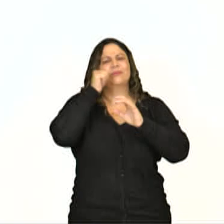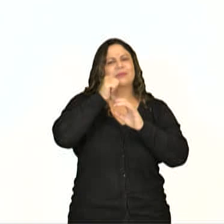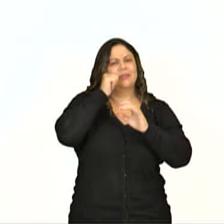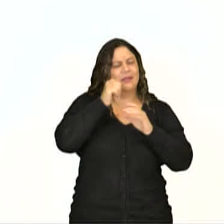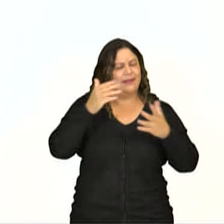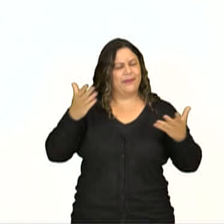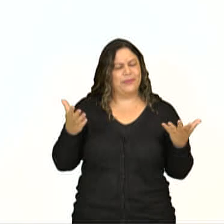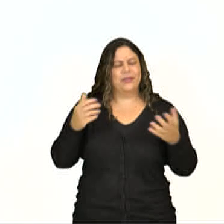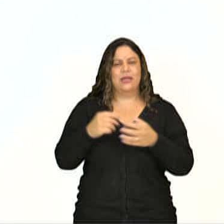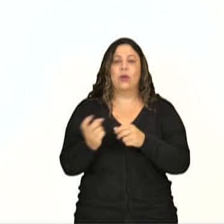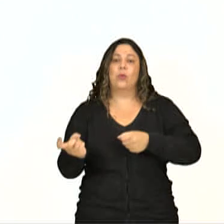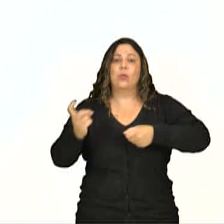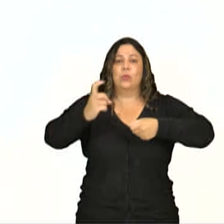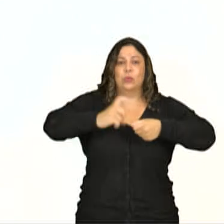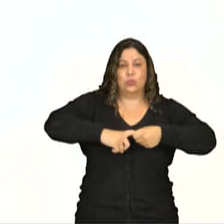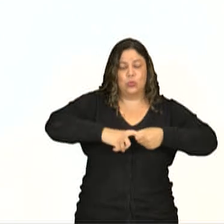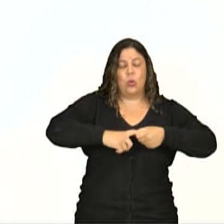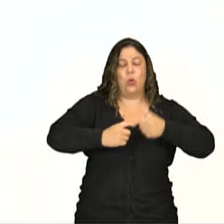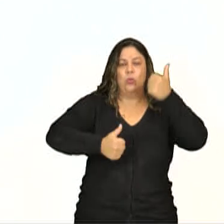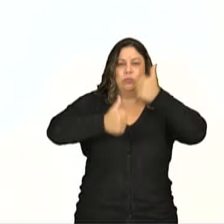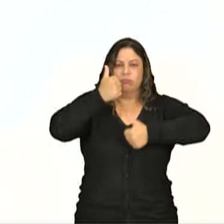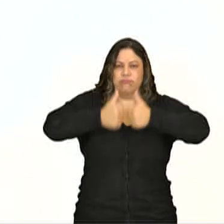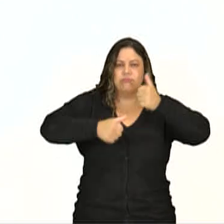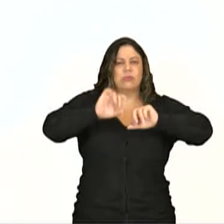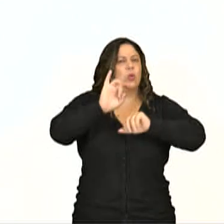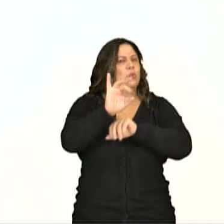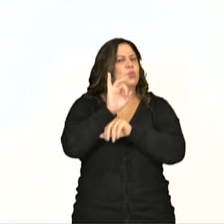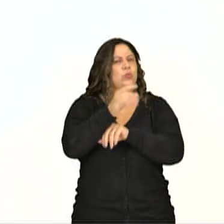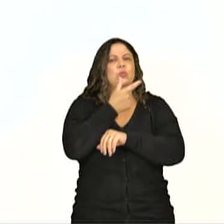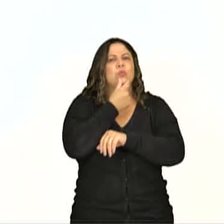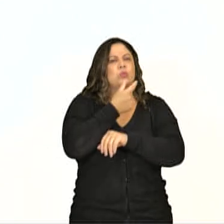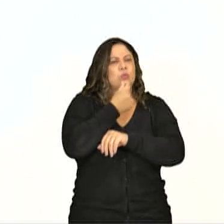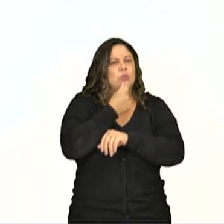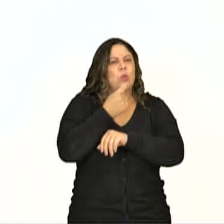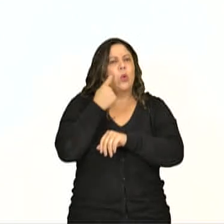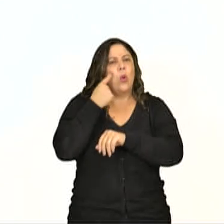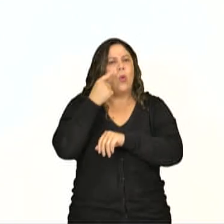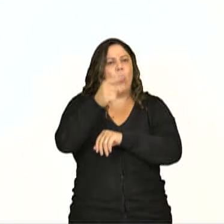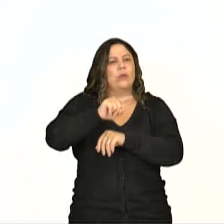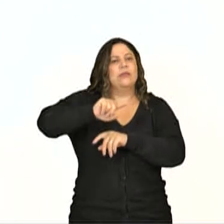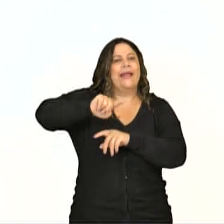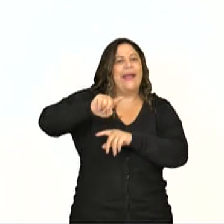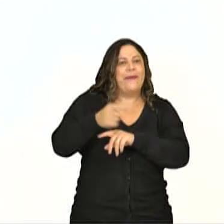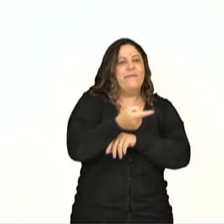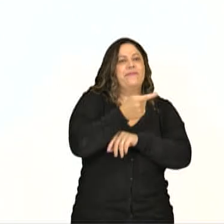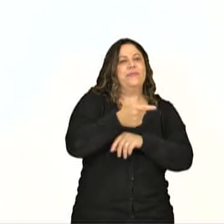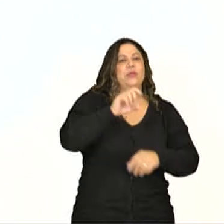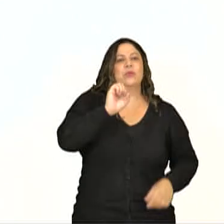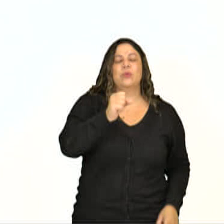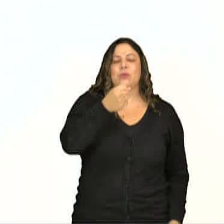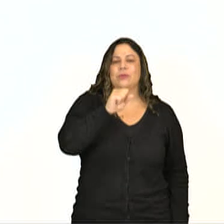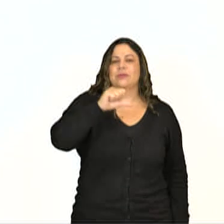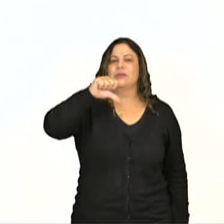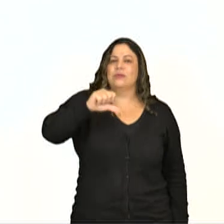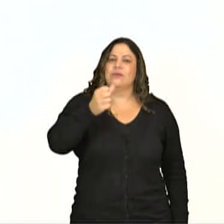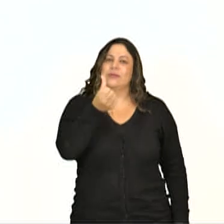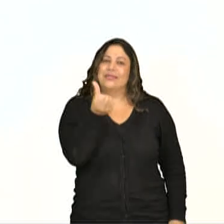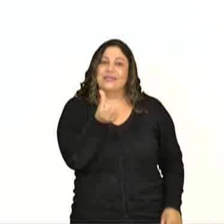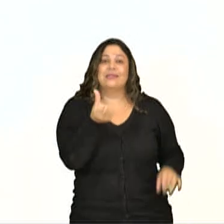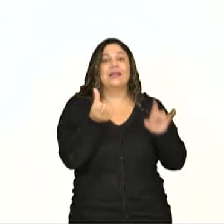em 1896, apenas os homens competiam. Então, essa data aqui de 1896 foi